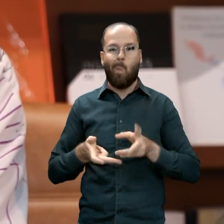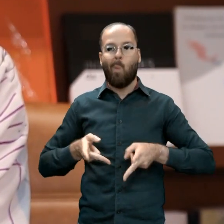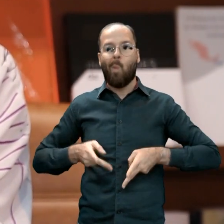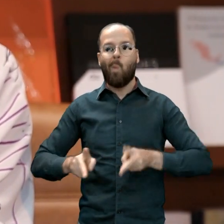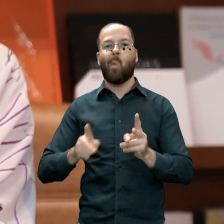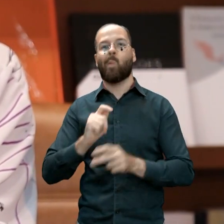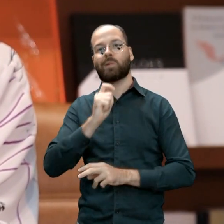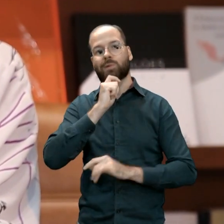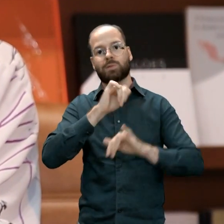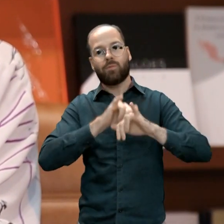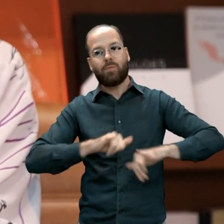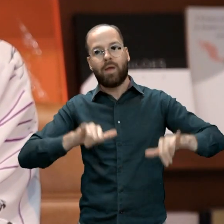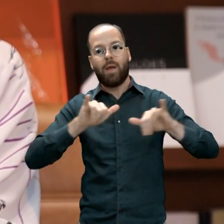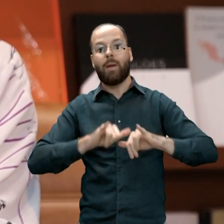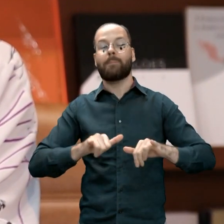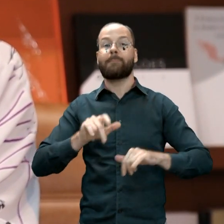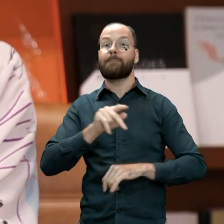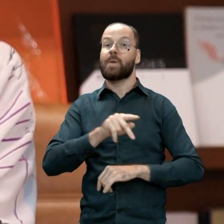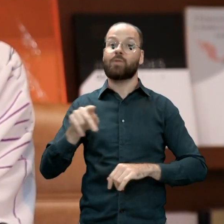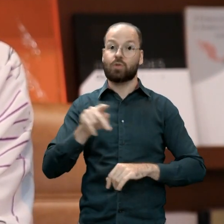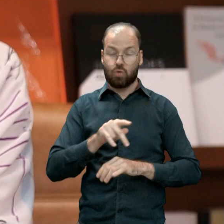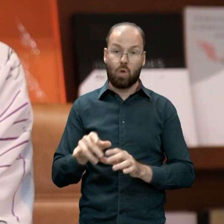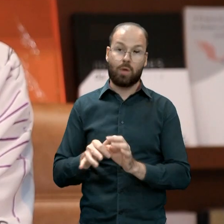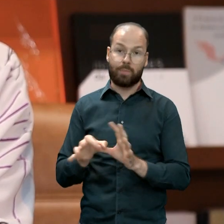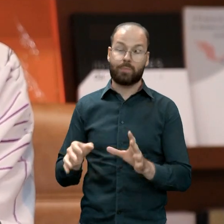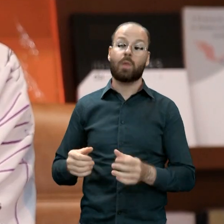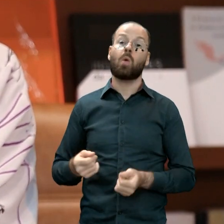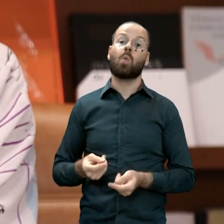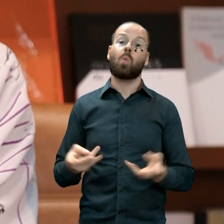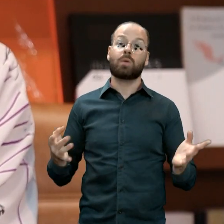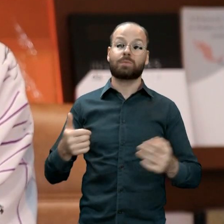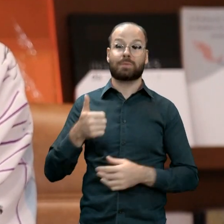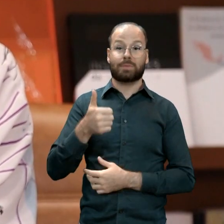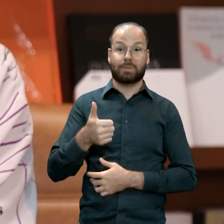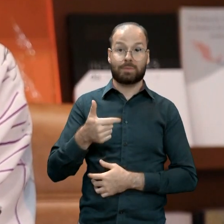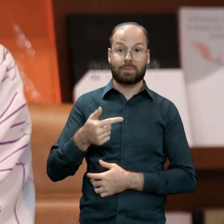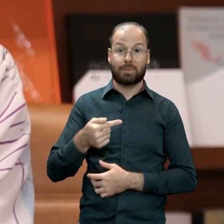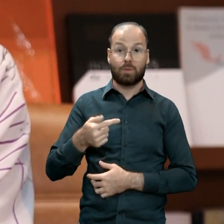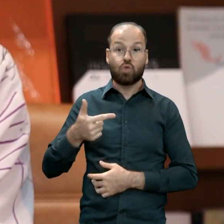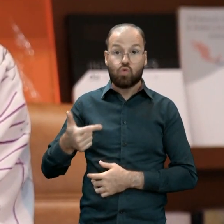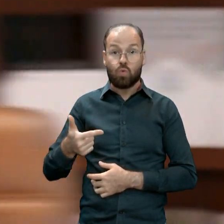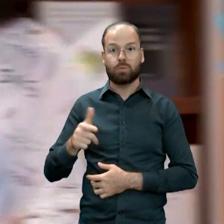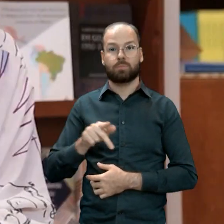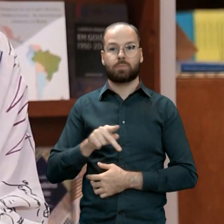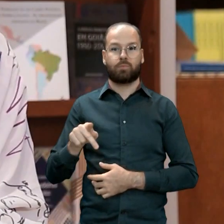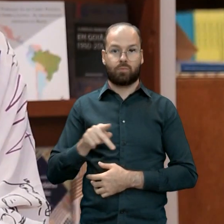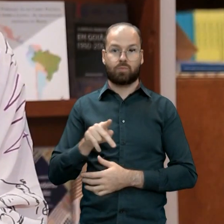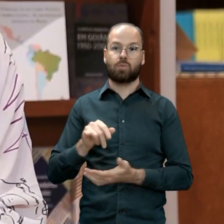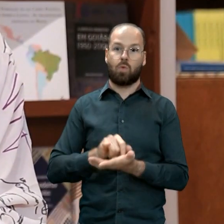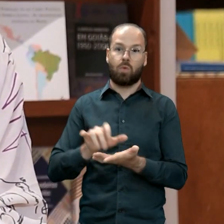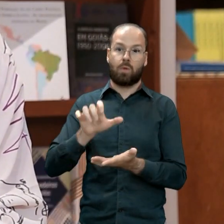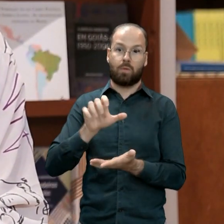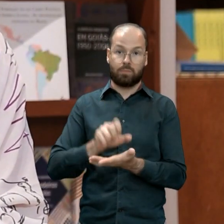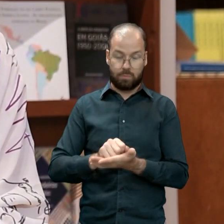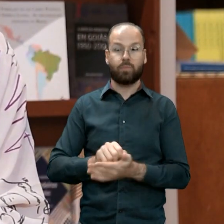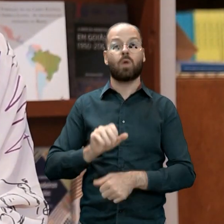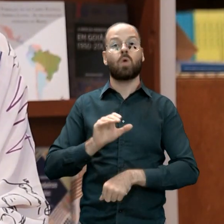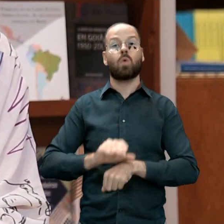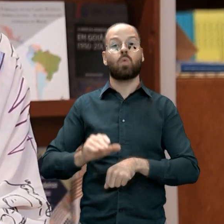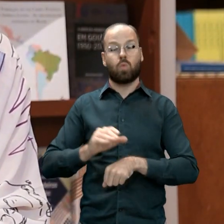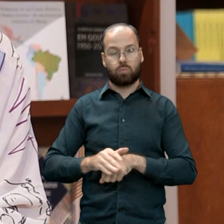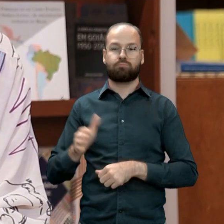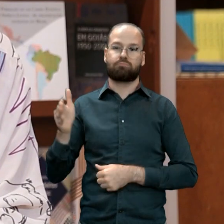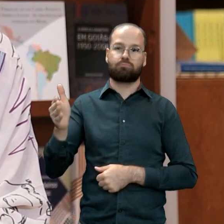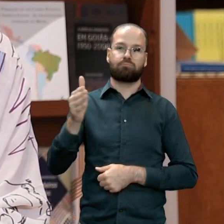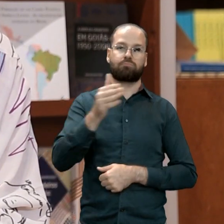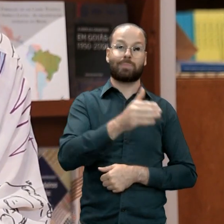divulgação e liberação das professoras, nós tivemos 172 professoras inscritas, mas mesmo assim o curso foi realizado em 10 cidades